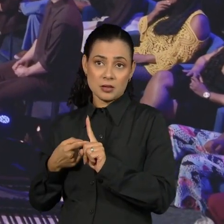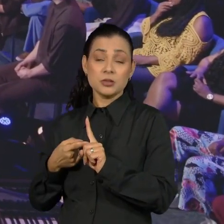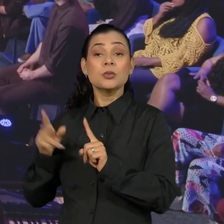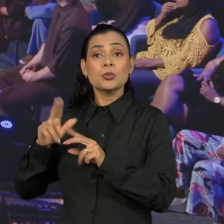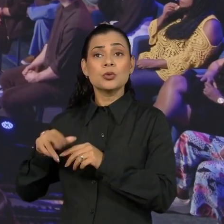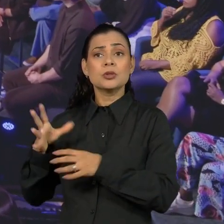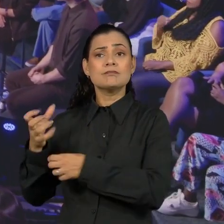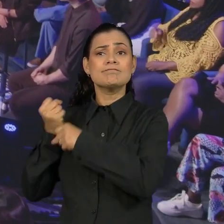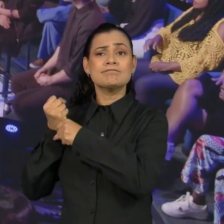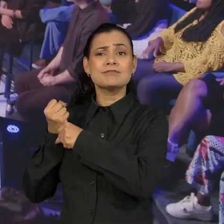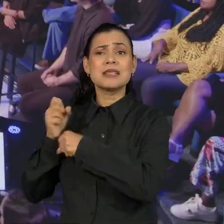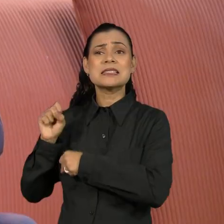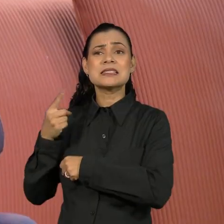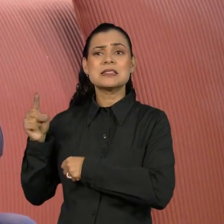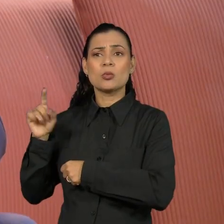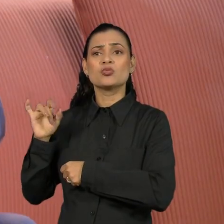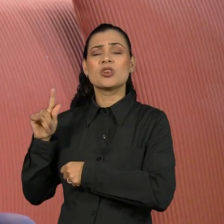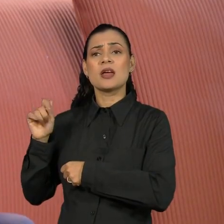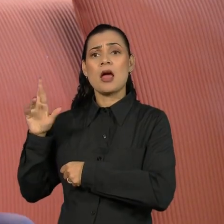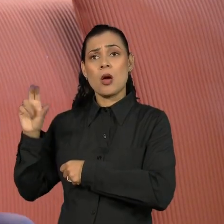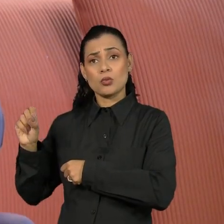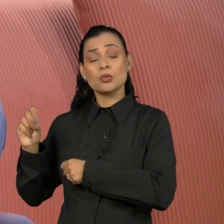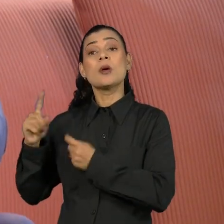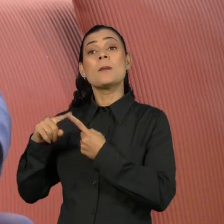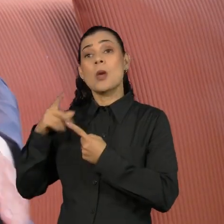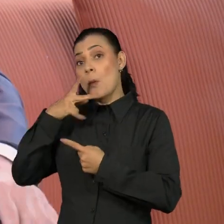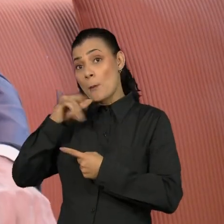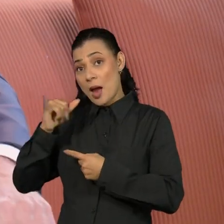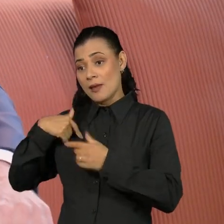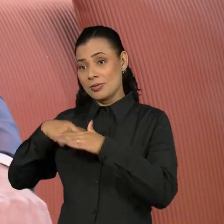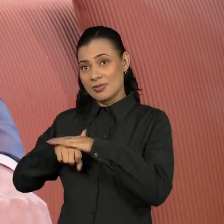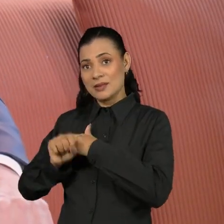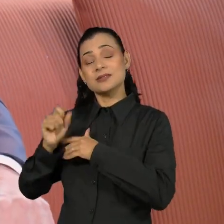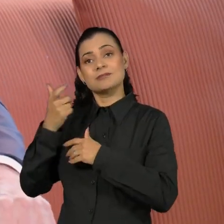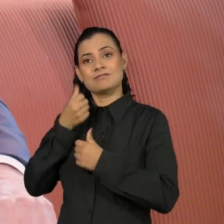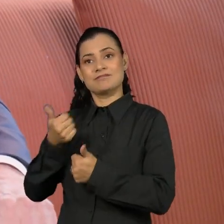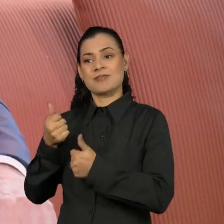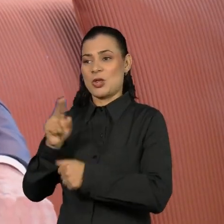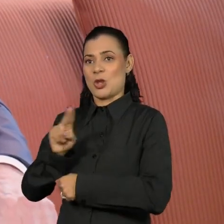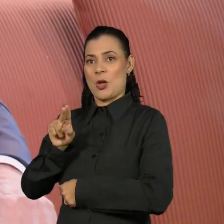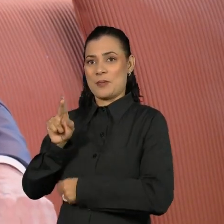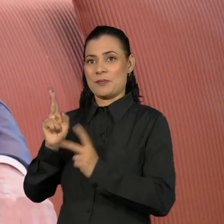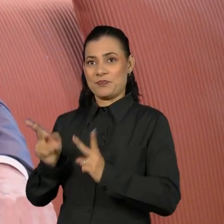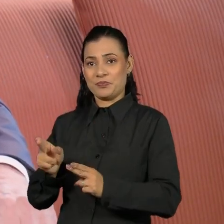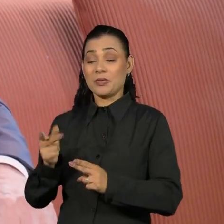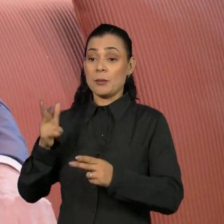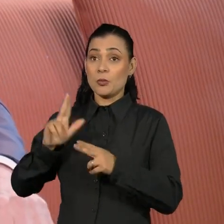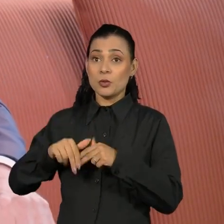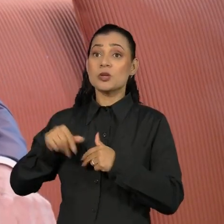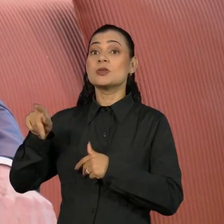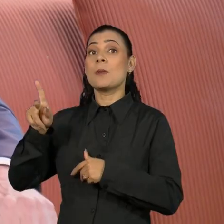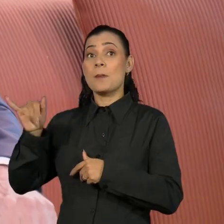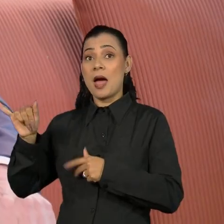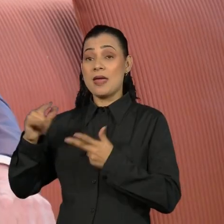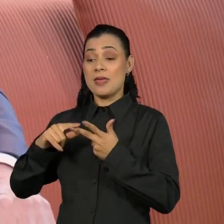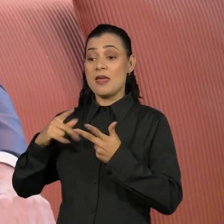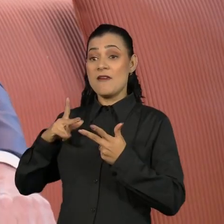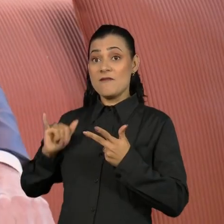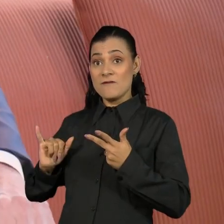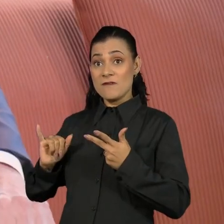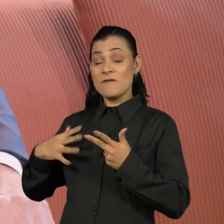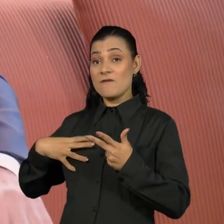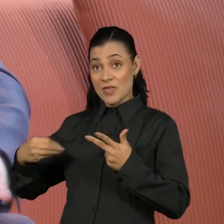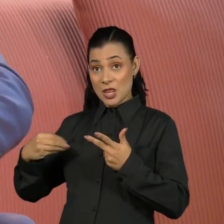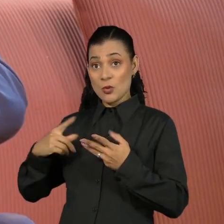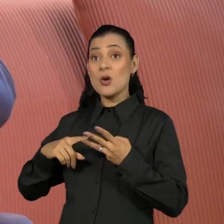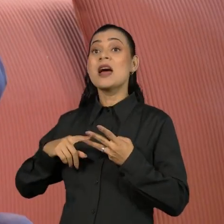apegou a São Geraldo, meu pai nasceu, ela deu o nome de Geraldo. Aí eu virei Geraldo filho e o meu filho Geraldo